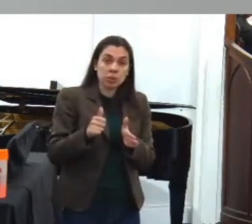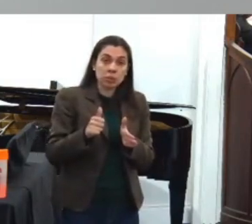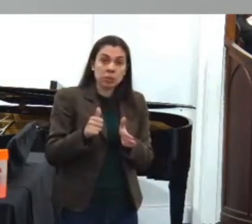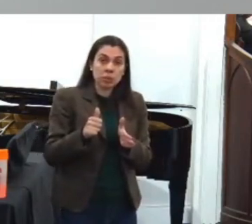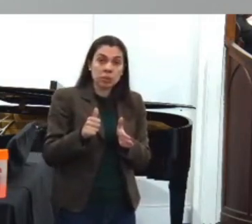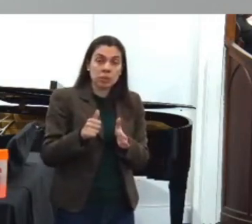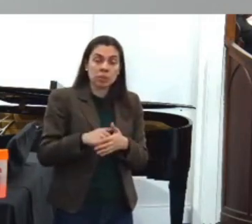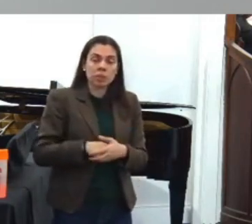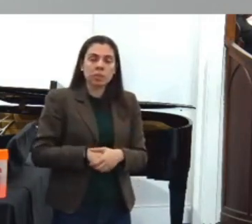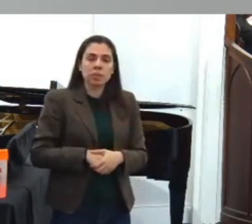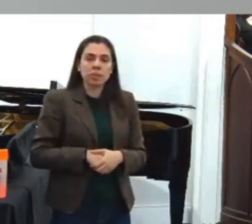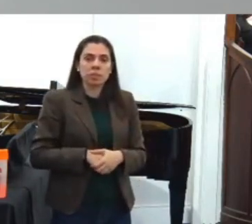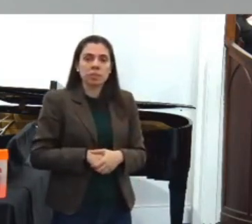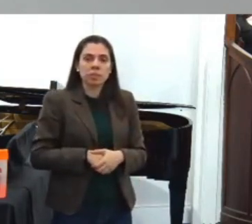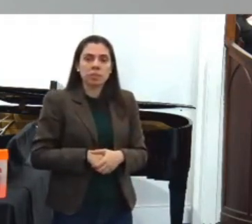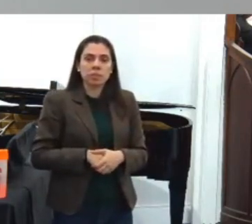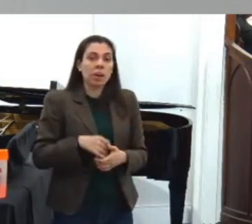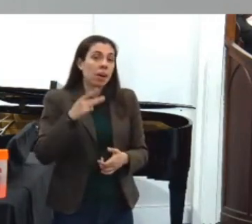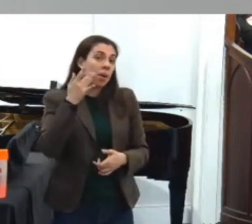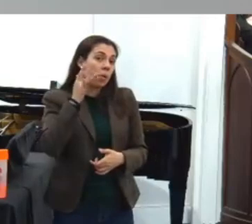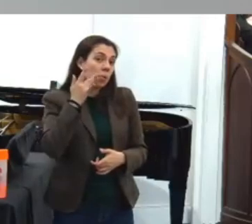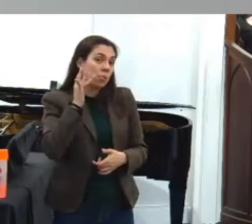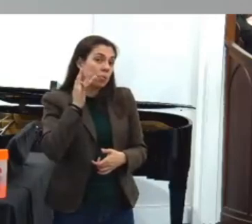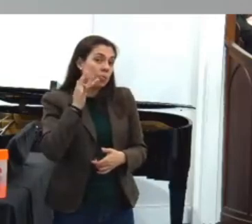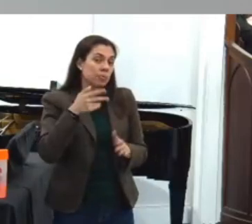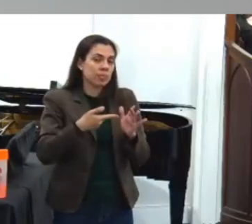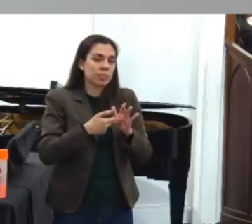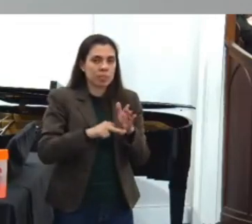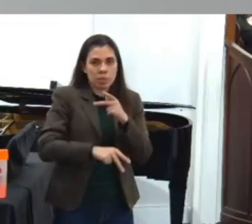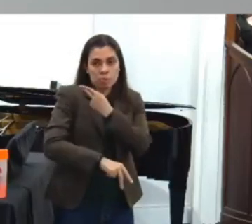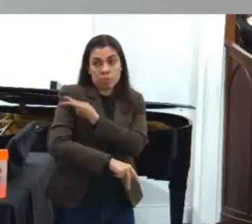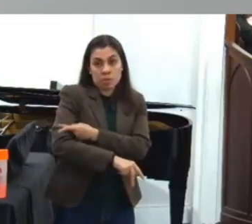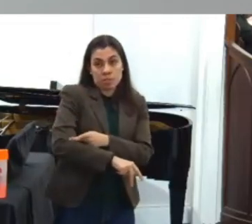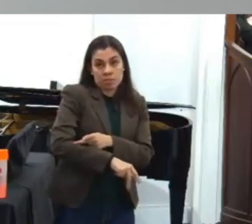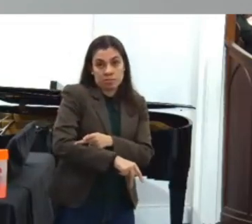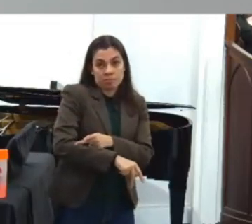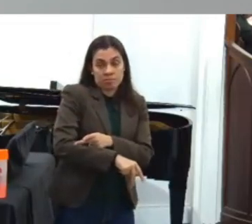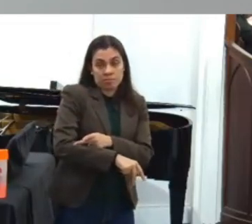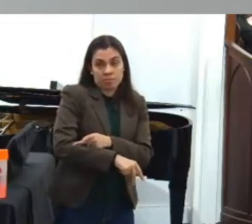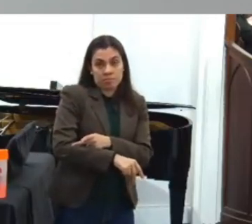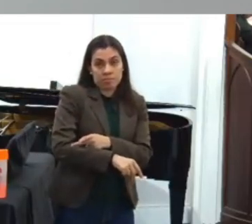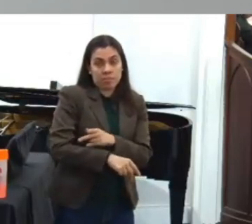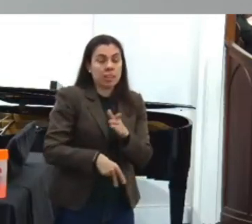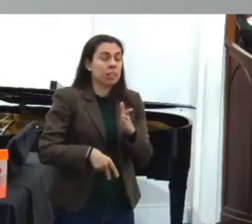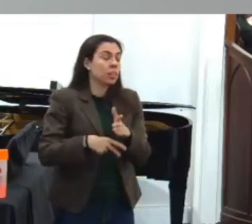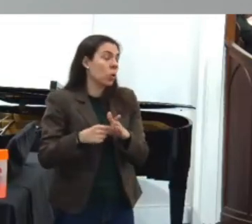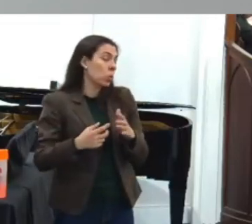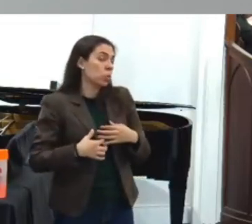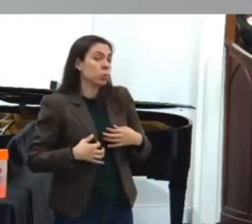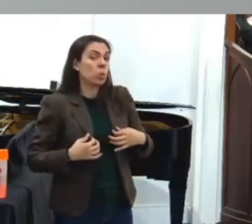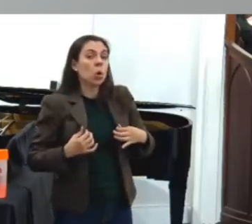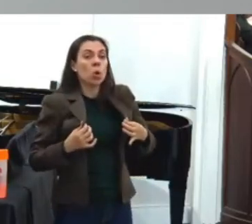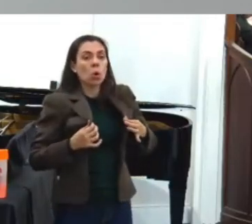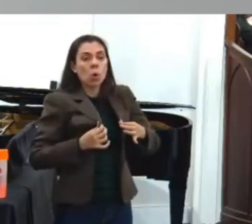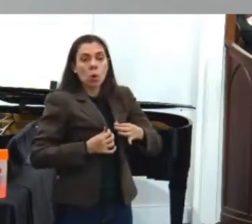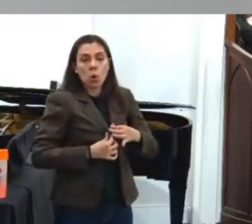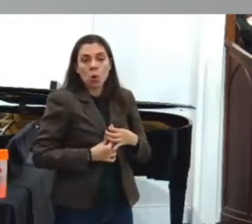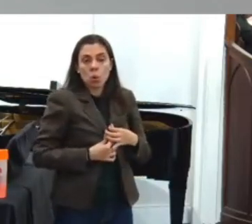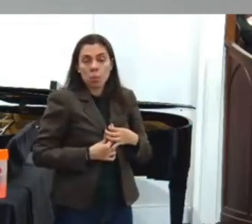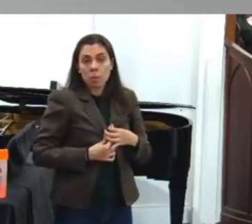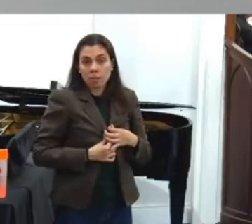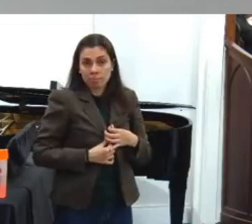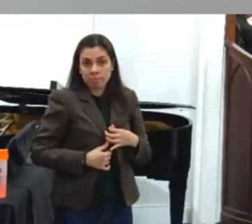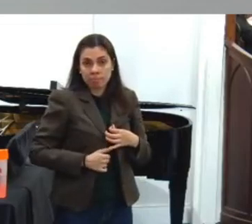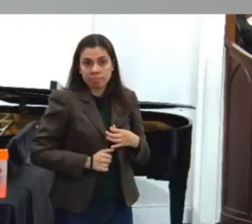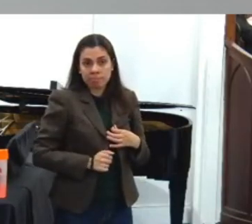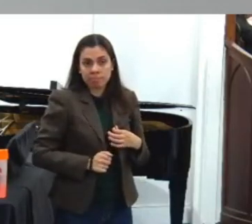estudos na área da oftalmologia, para que eles possam enxergar as coisas